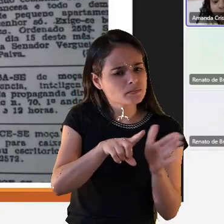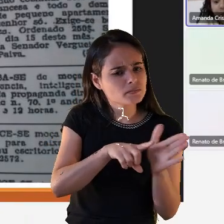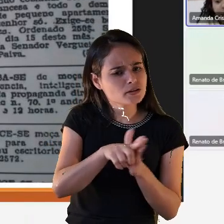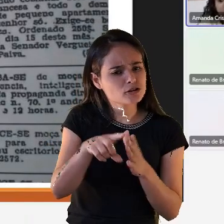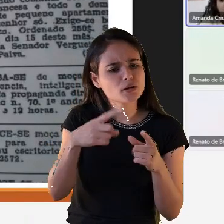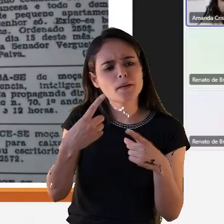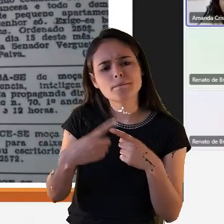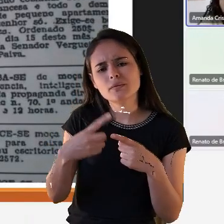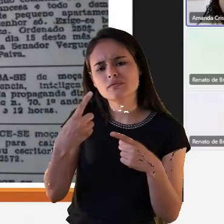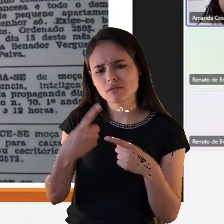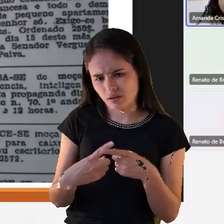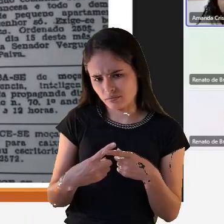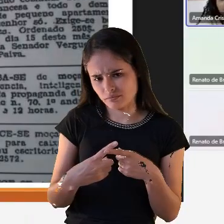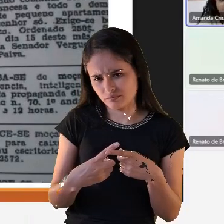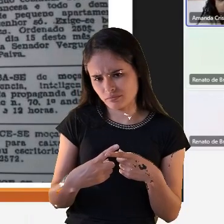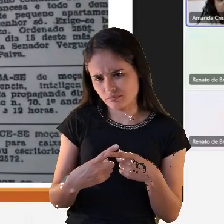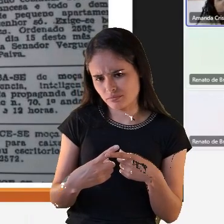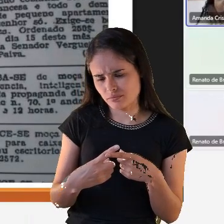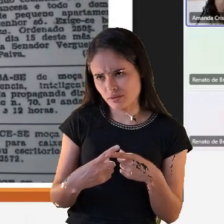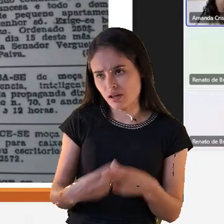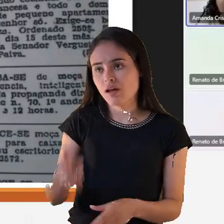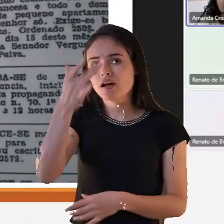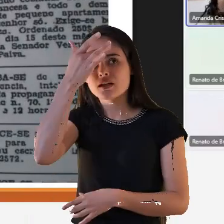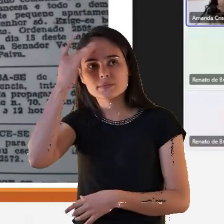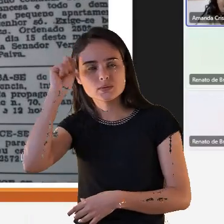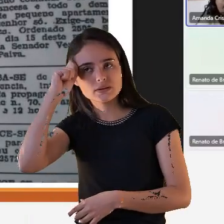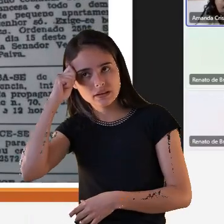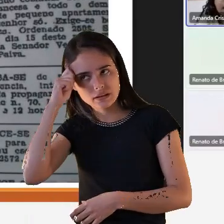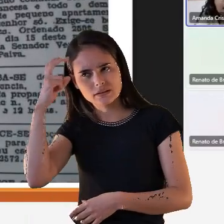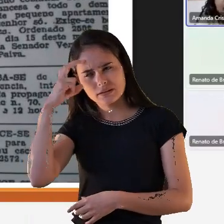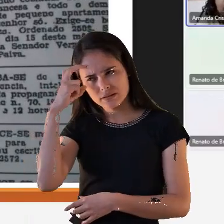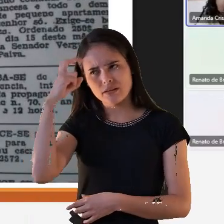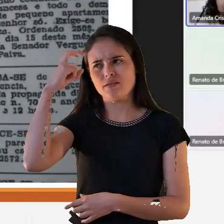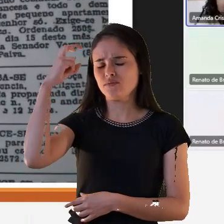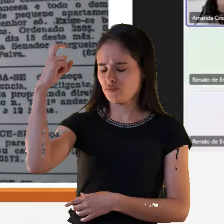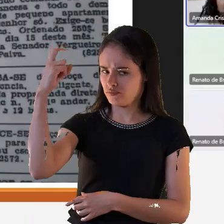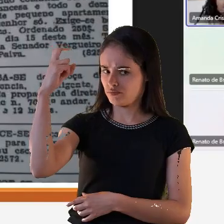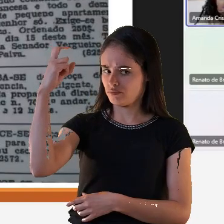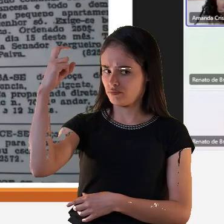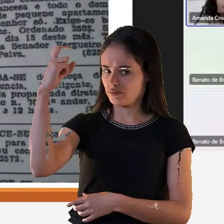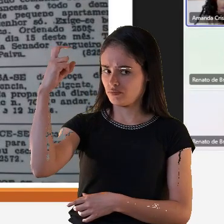uma população inteligente, que